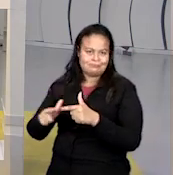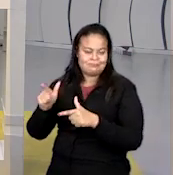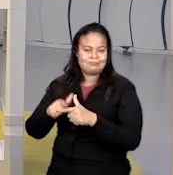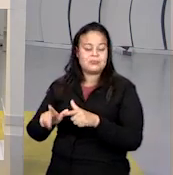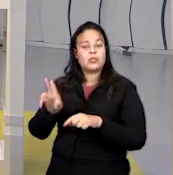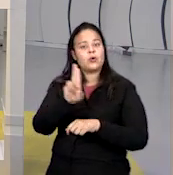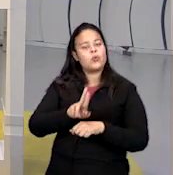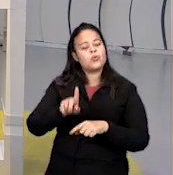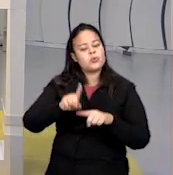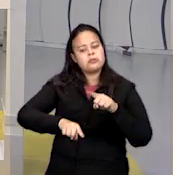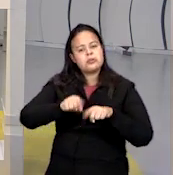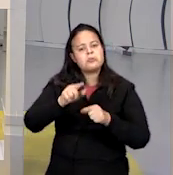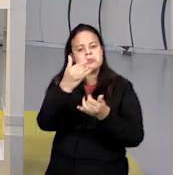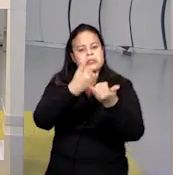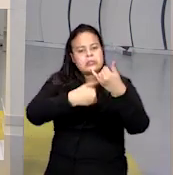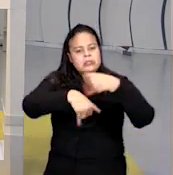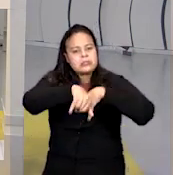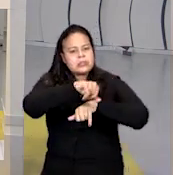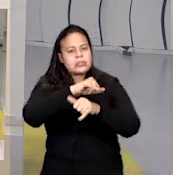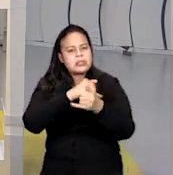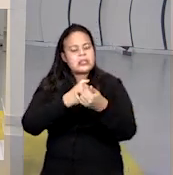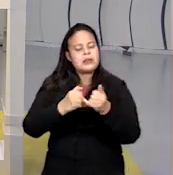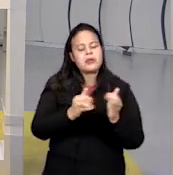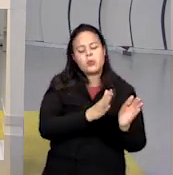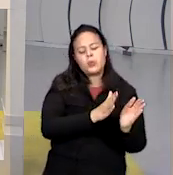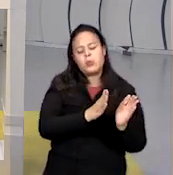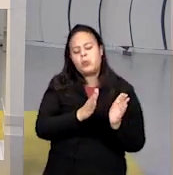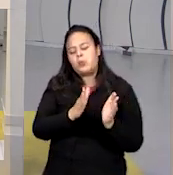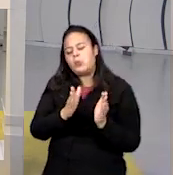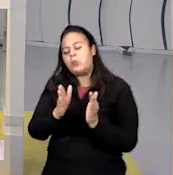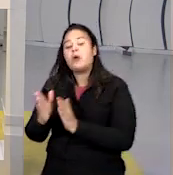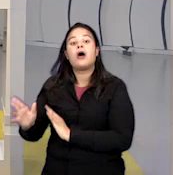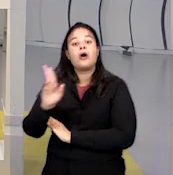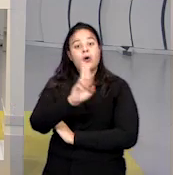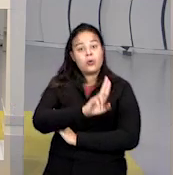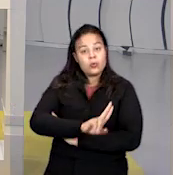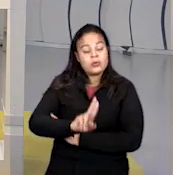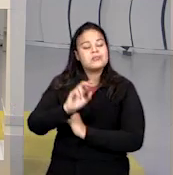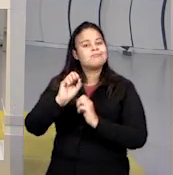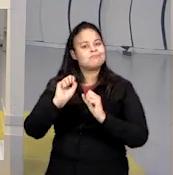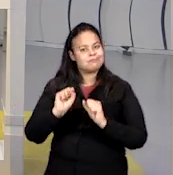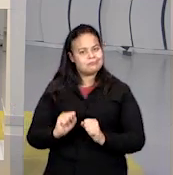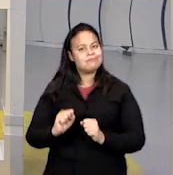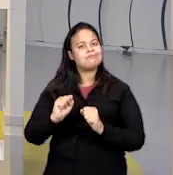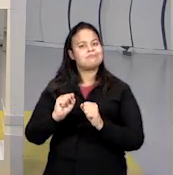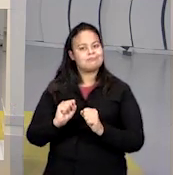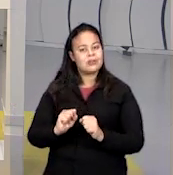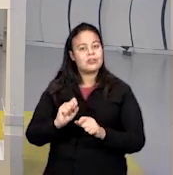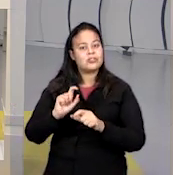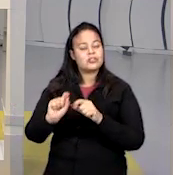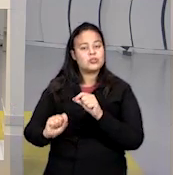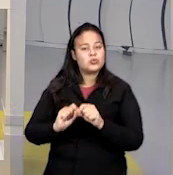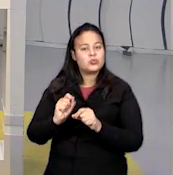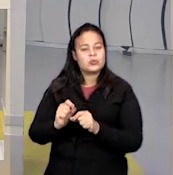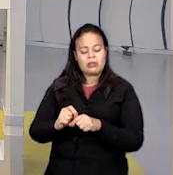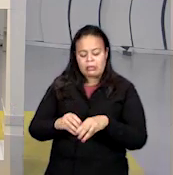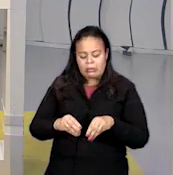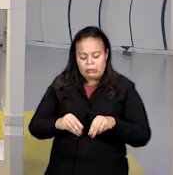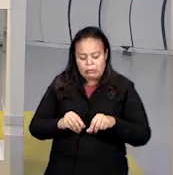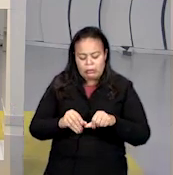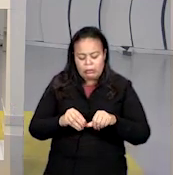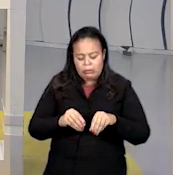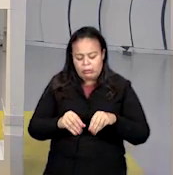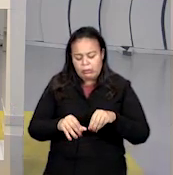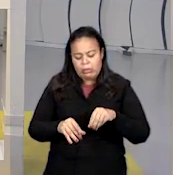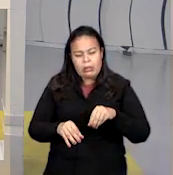químicos extensivamente, no médio e longo prazo, podem também causar uma queda na fertilidade do solo e